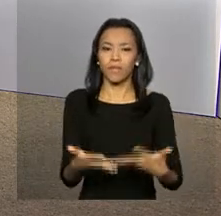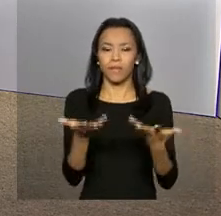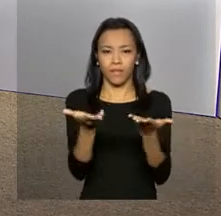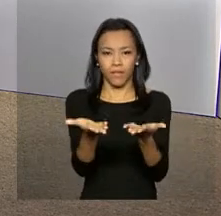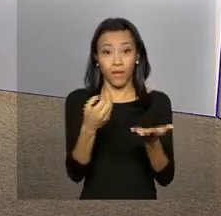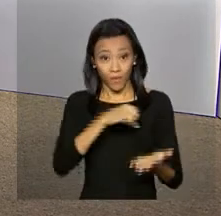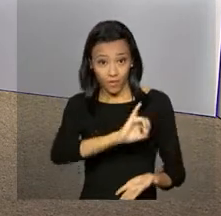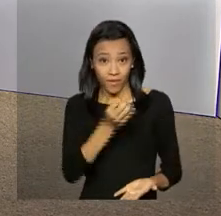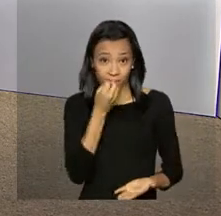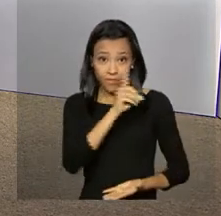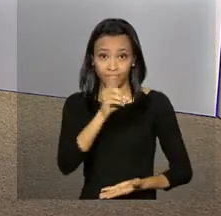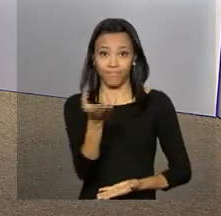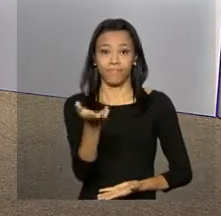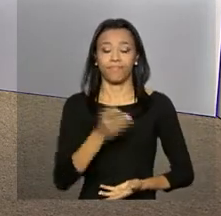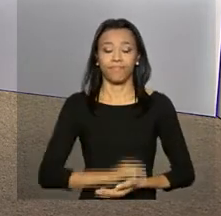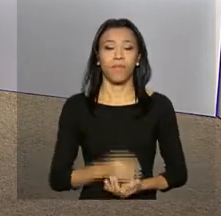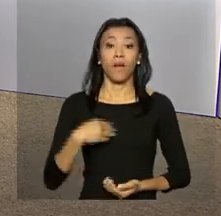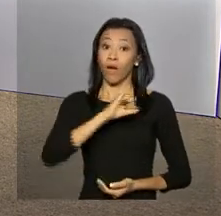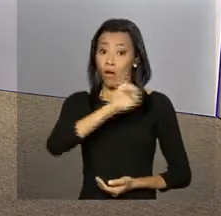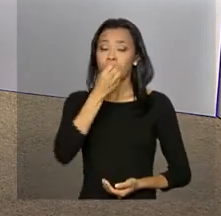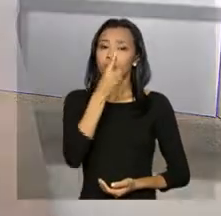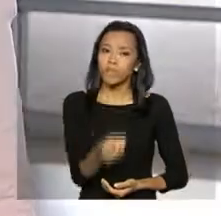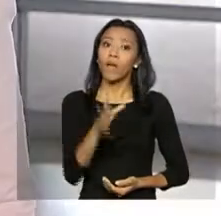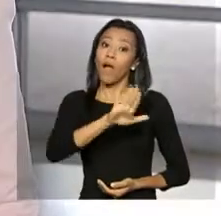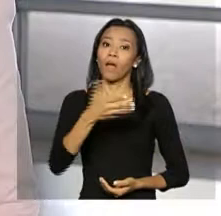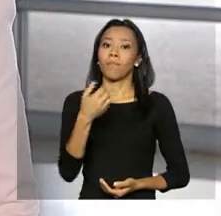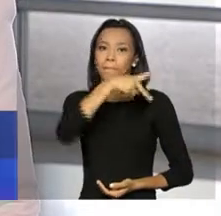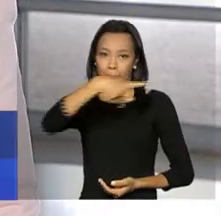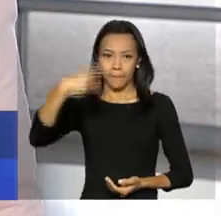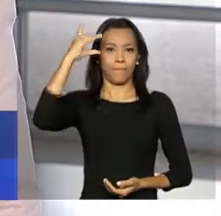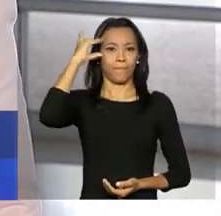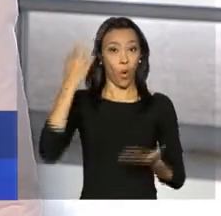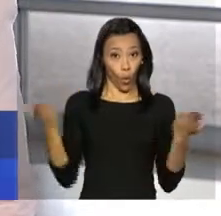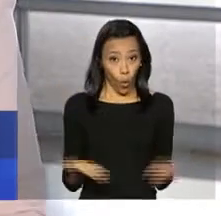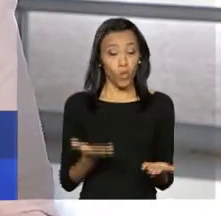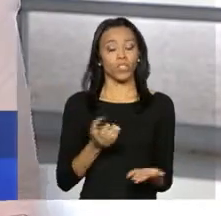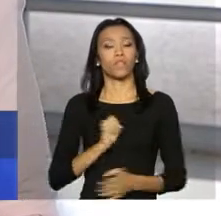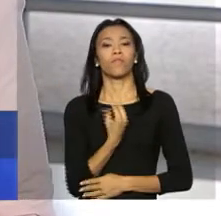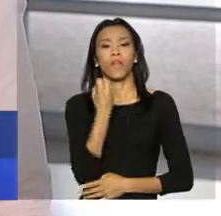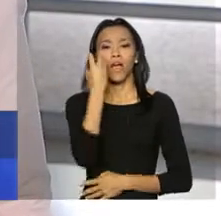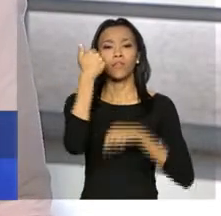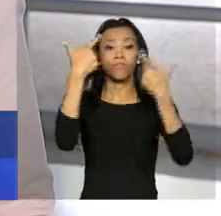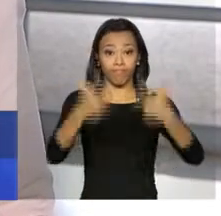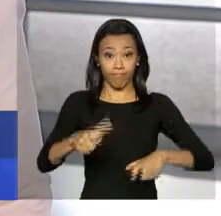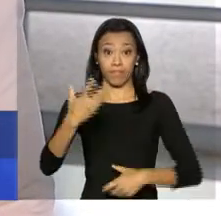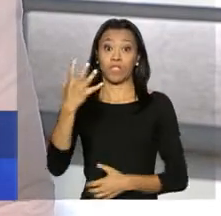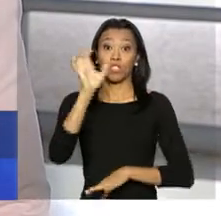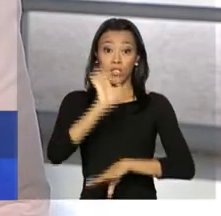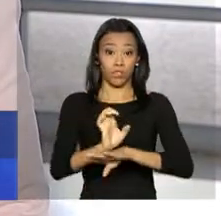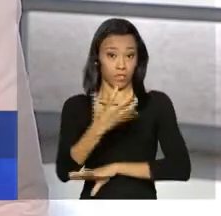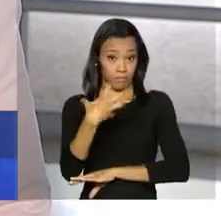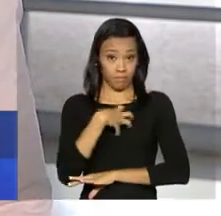informações. Oi, Paola, bom dia. Oi, bom dia. Olha, a presidenta Dilma Rousseff viaja hoje para a Bahia e ela participa